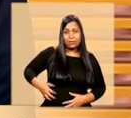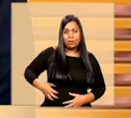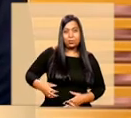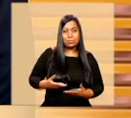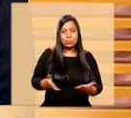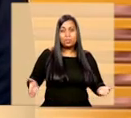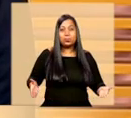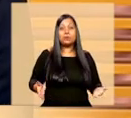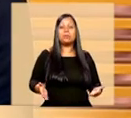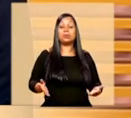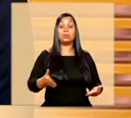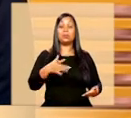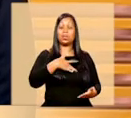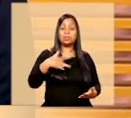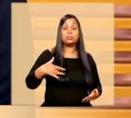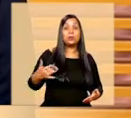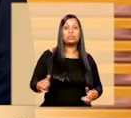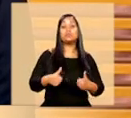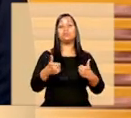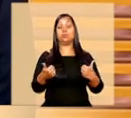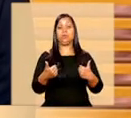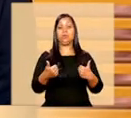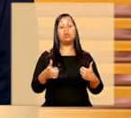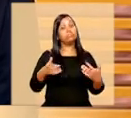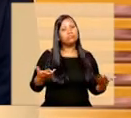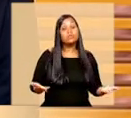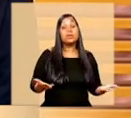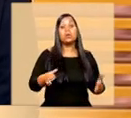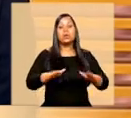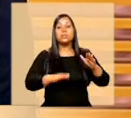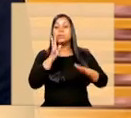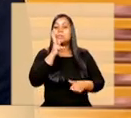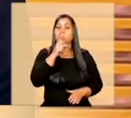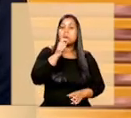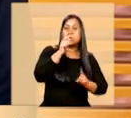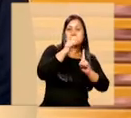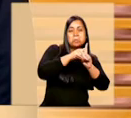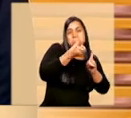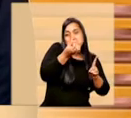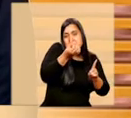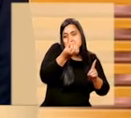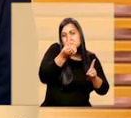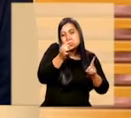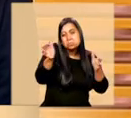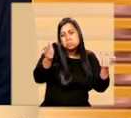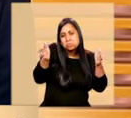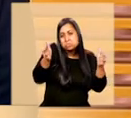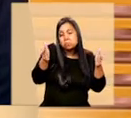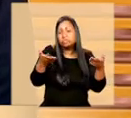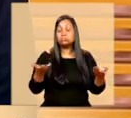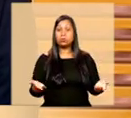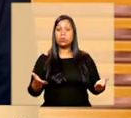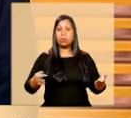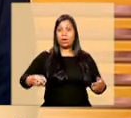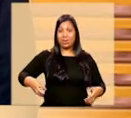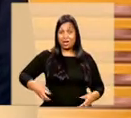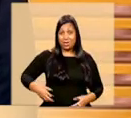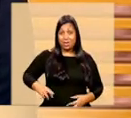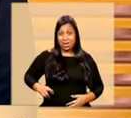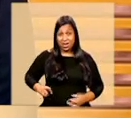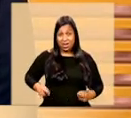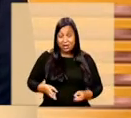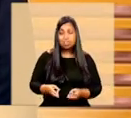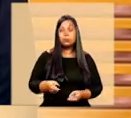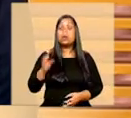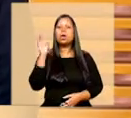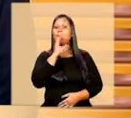da Marcela. Então tem que essa recuperação física também. Então isso aí às vezes demora uns 6 meses. No transplante de rim, isso é um pouco